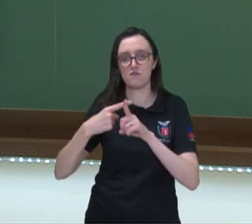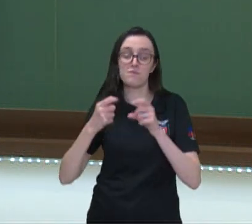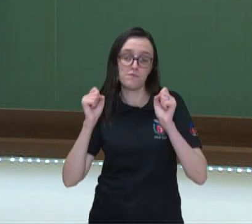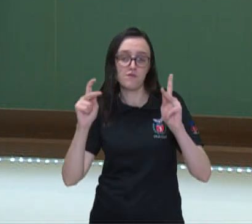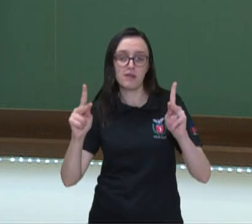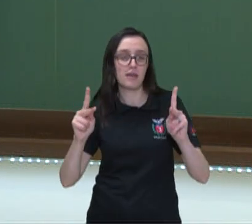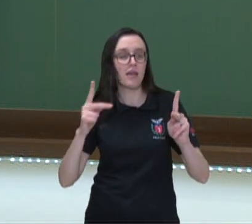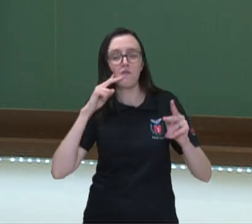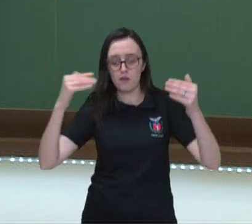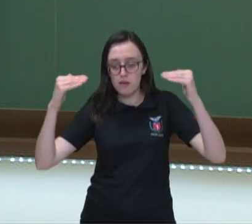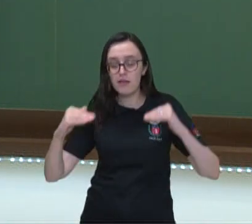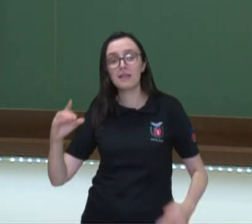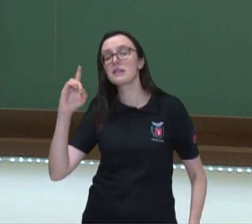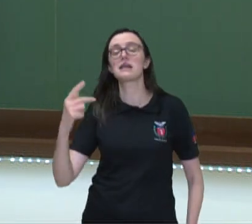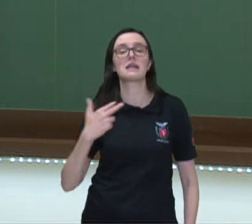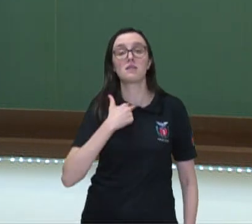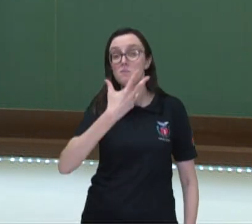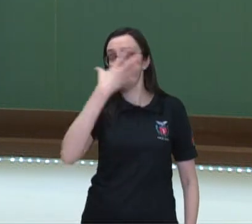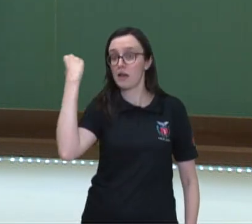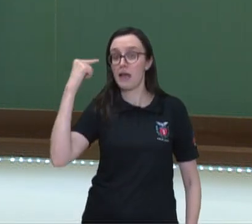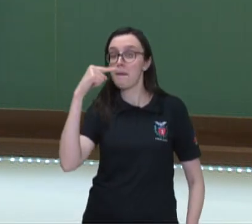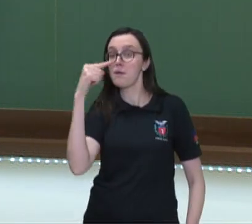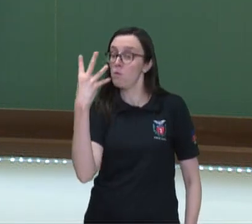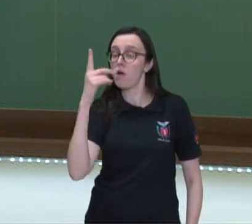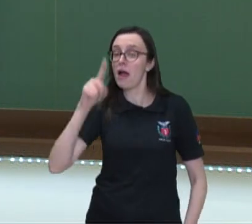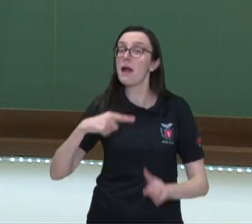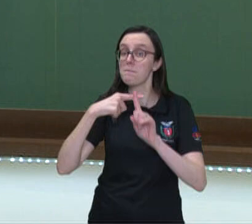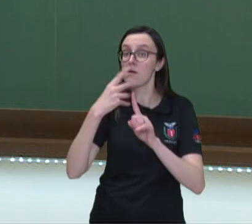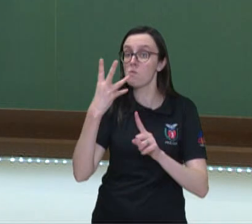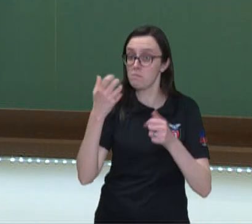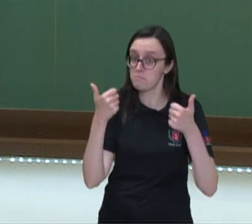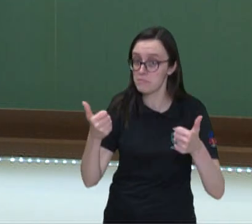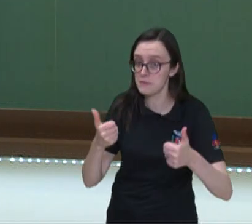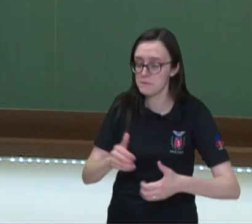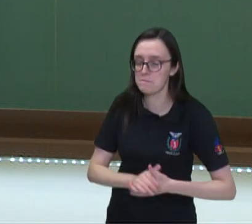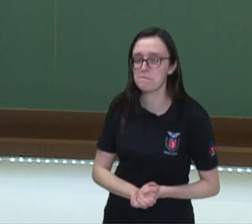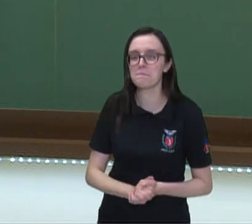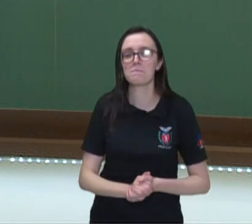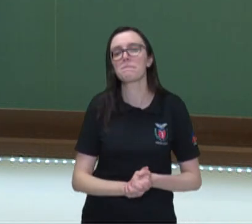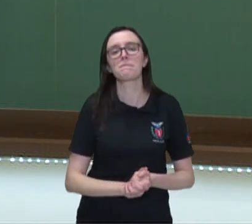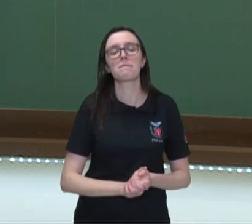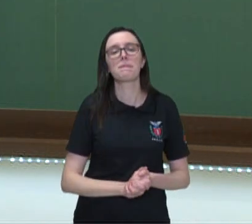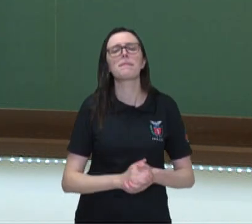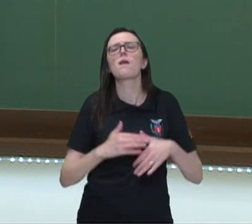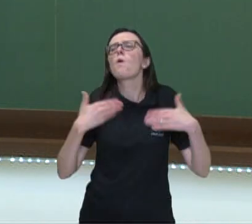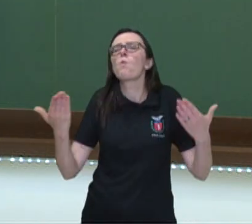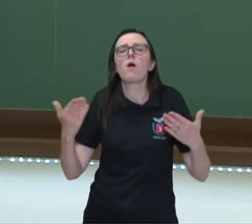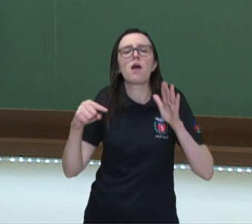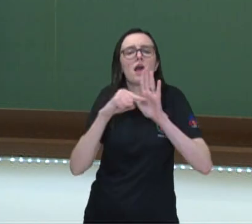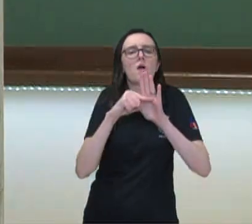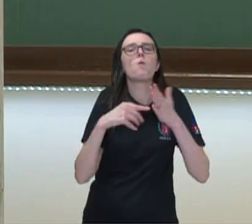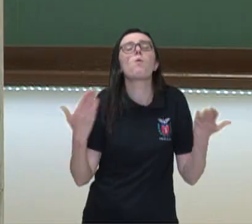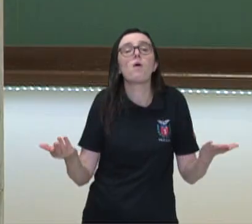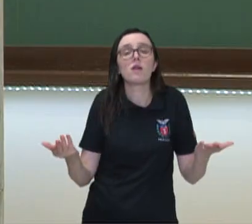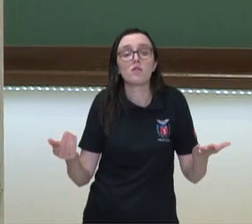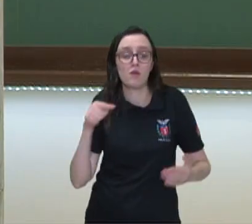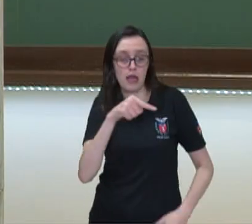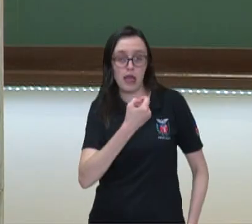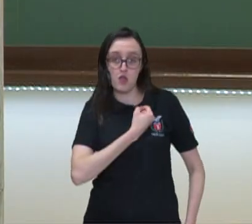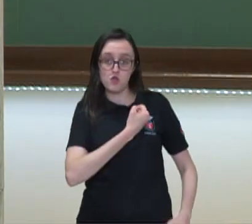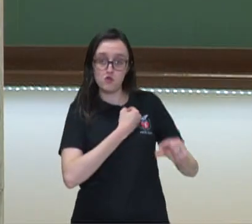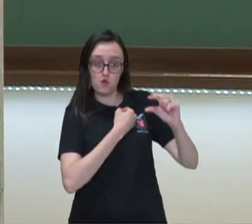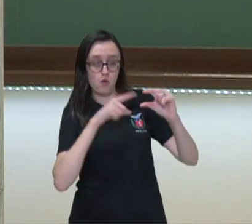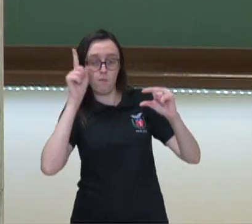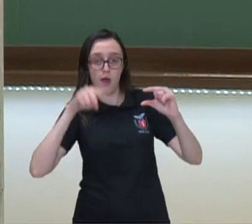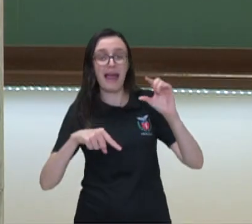aqui embaixo, não esqueça, não era menos 4, era mais 4, beleza? Então, quando que fica negativo? Quando a base for negativa